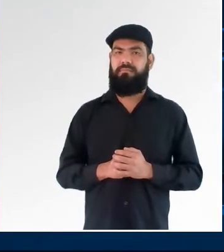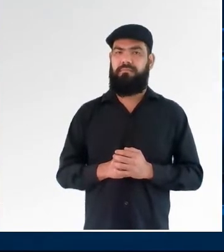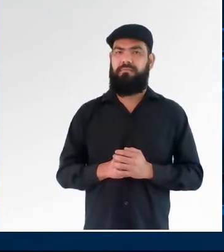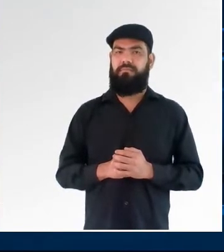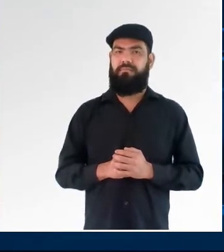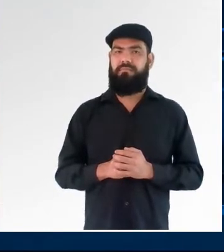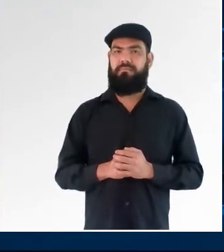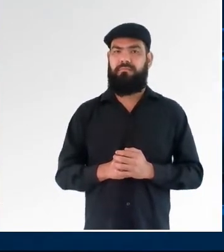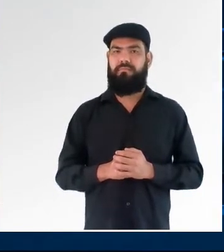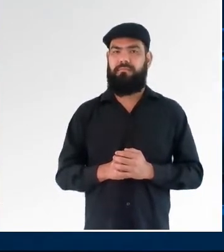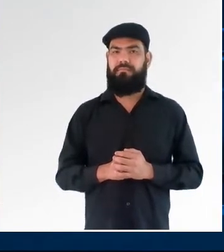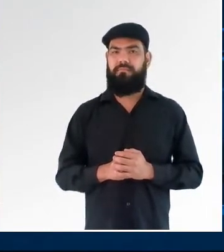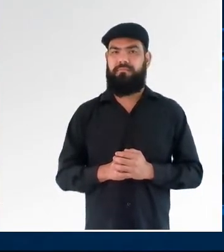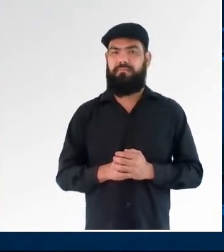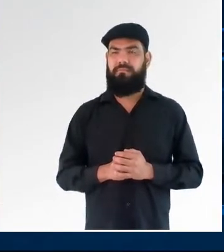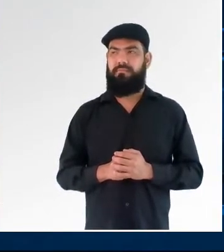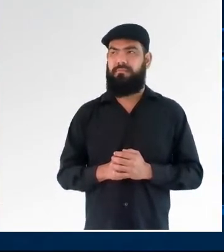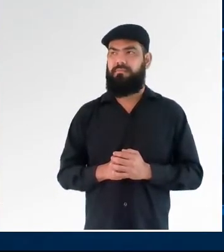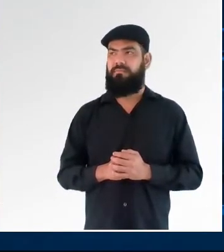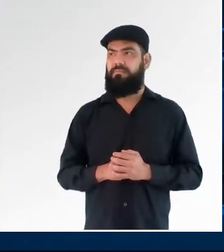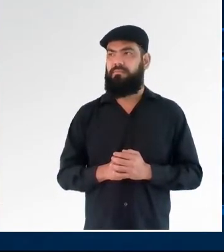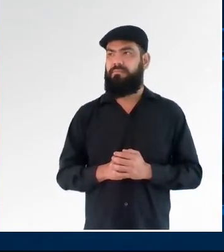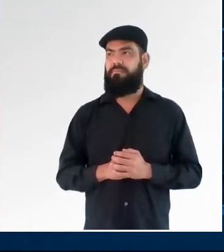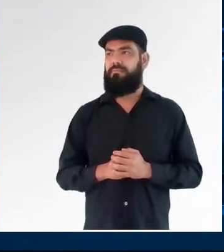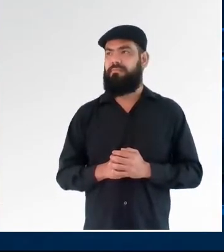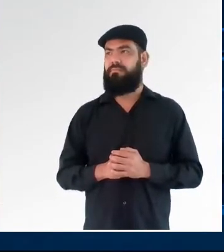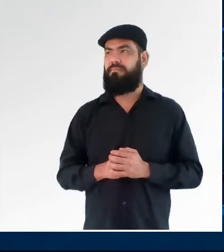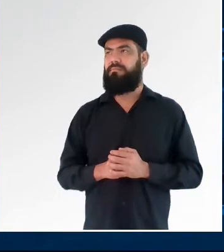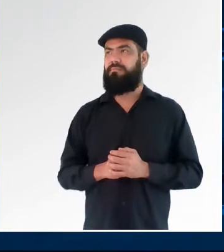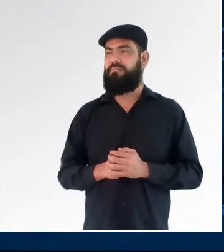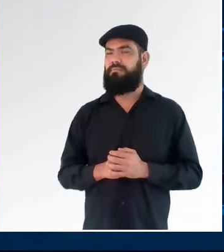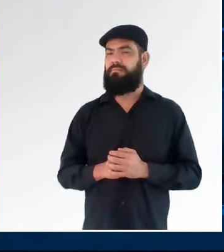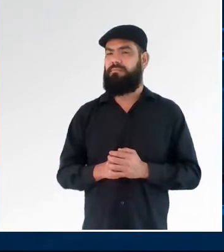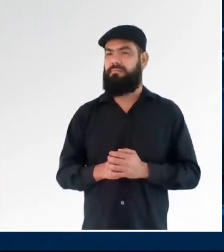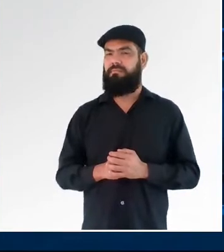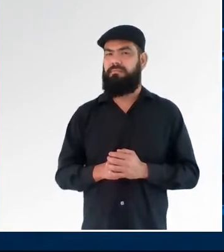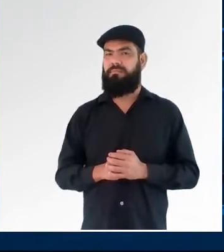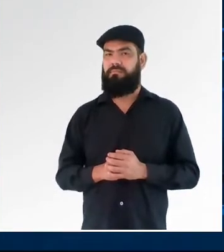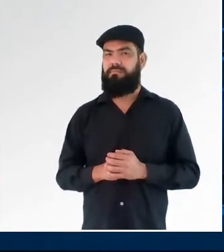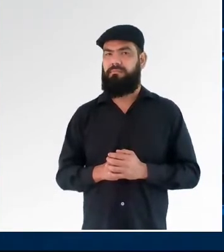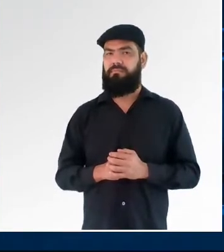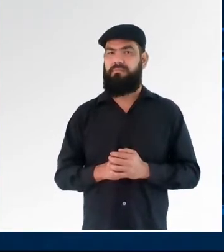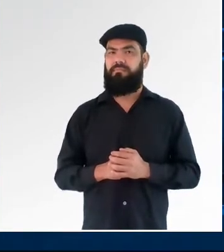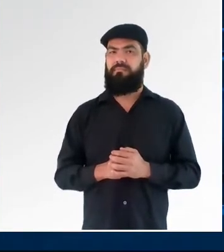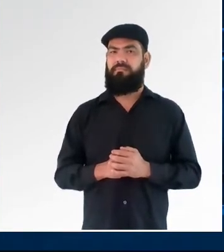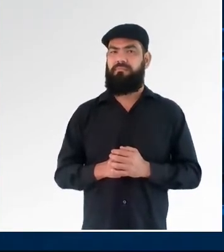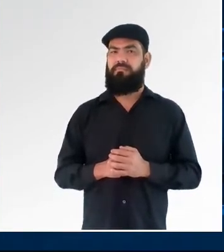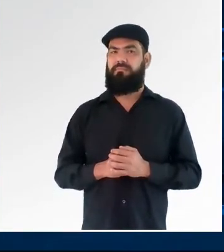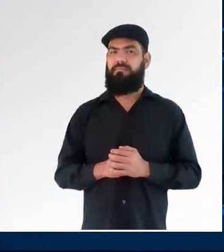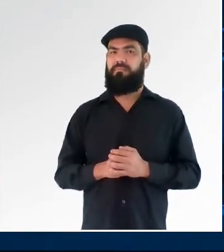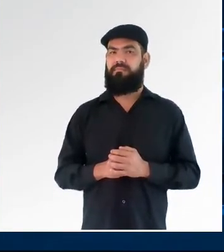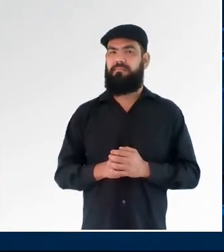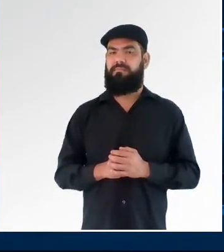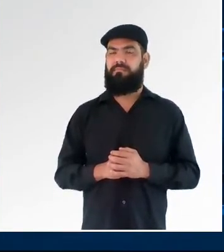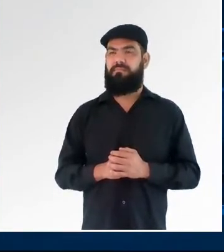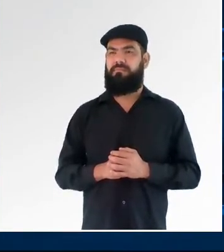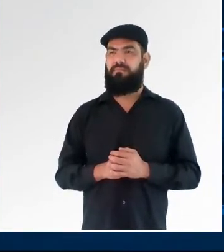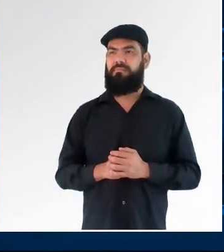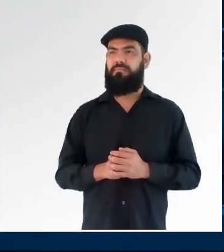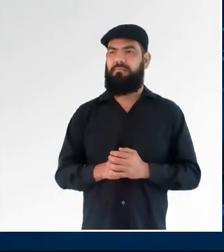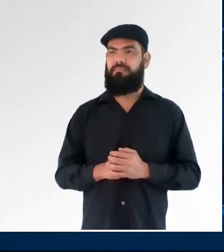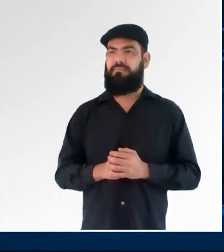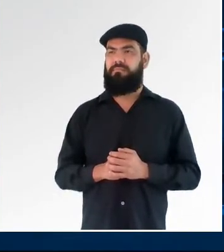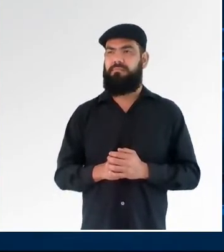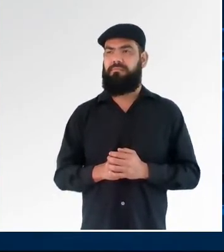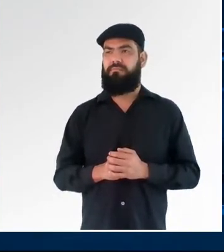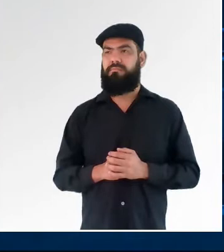de sucesso, tendo fixado residência na Argentina, ganhou uma bolsa para estudar em Paris com André Liotti. Ela também morou no México, onde foi assistente do